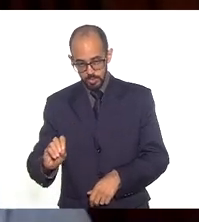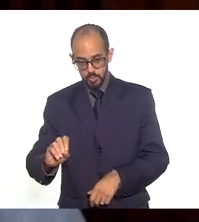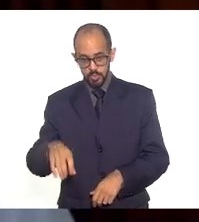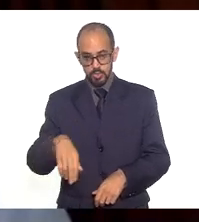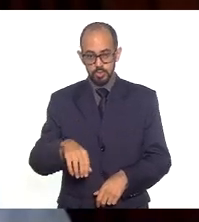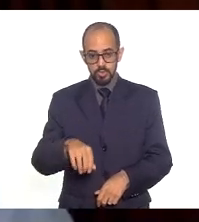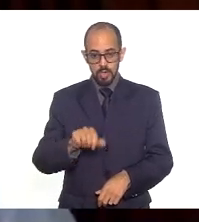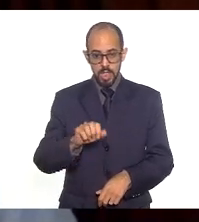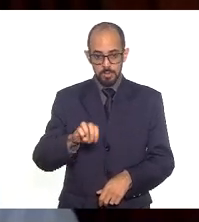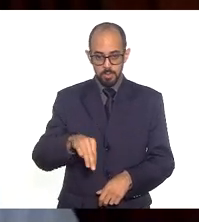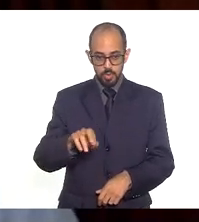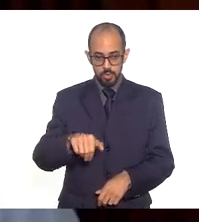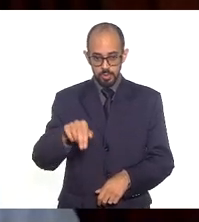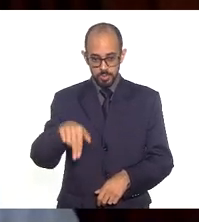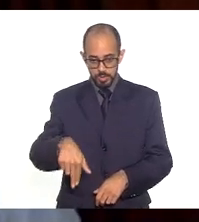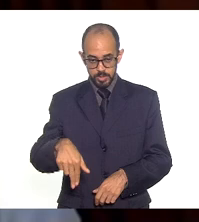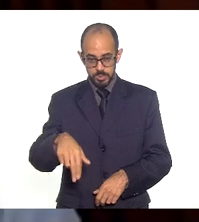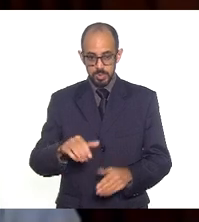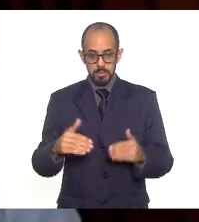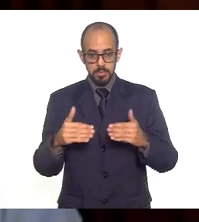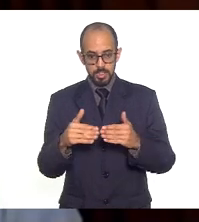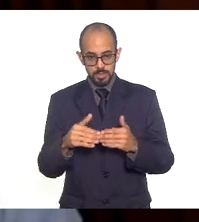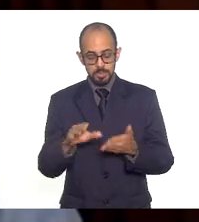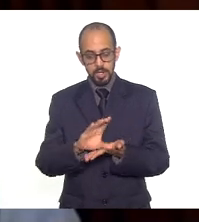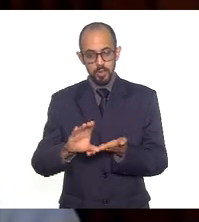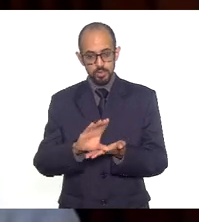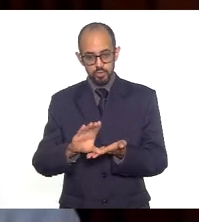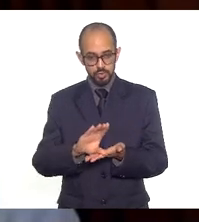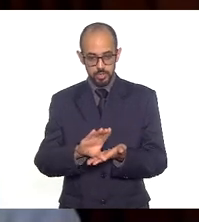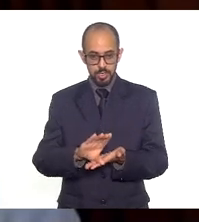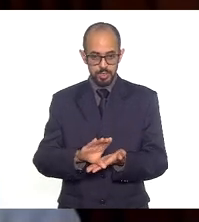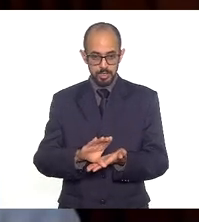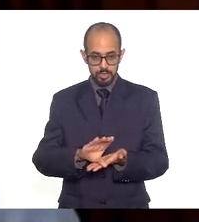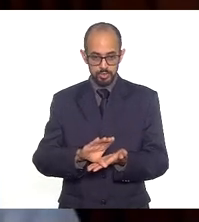Amorim, parecer pela constitucionalidade.